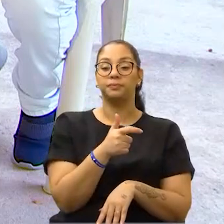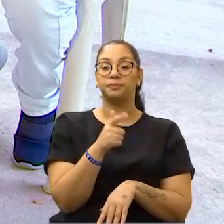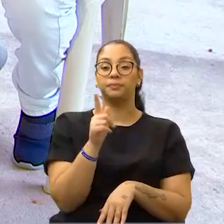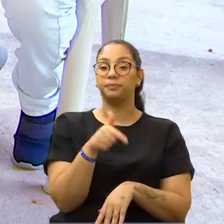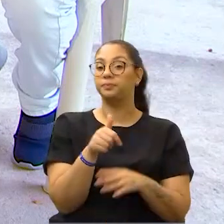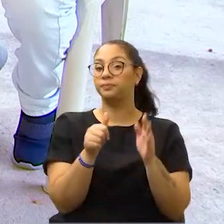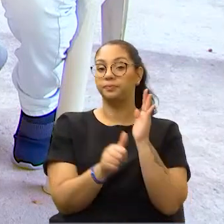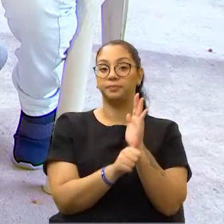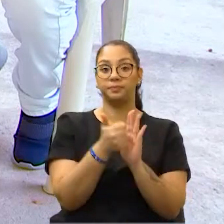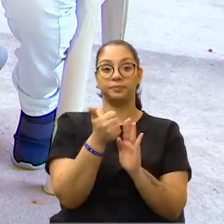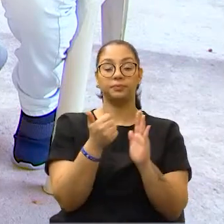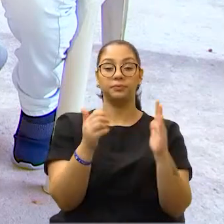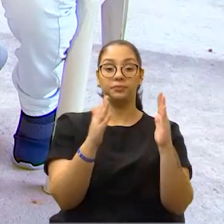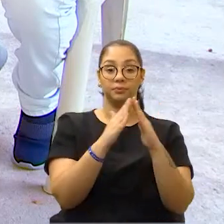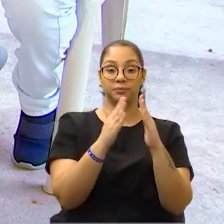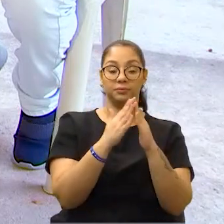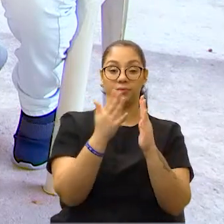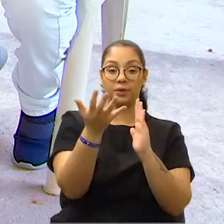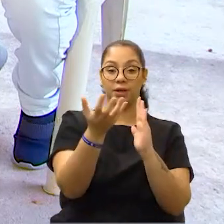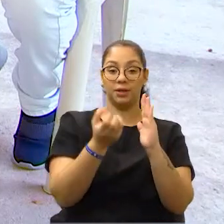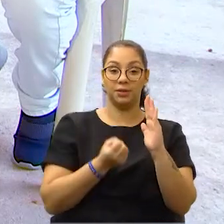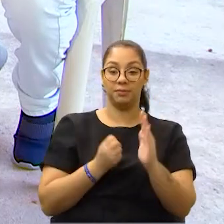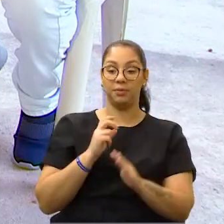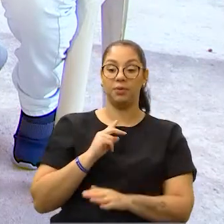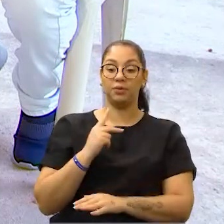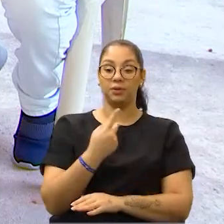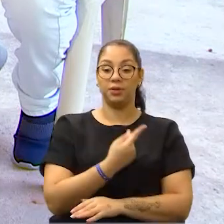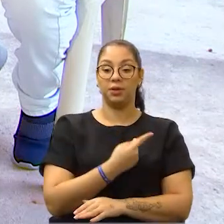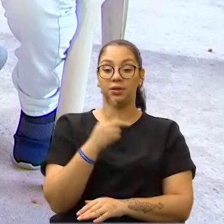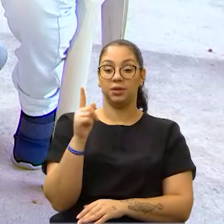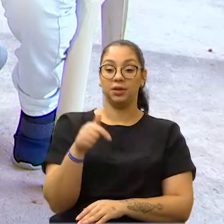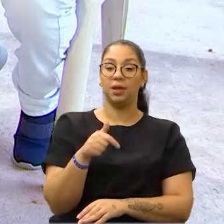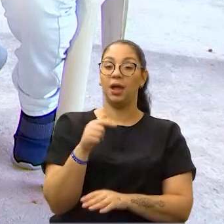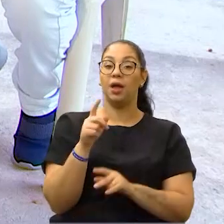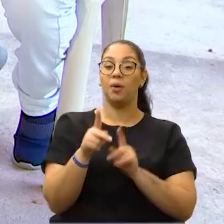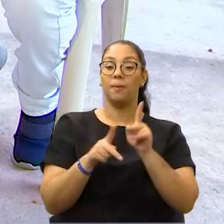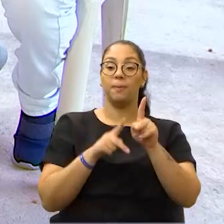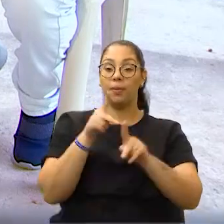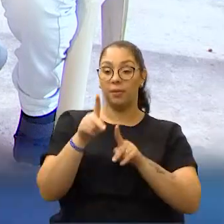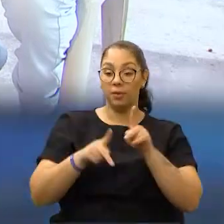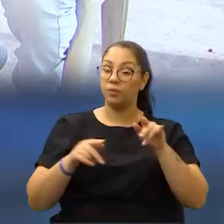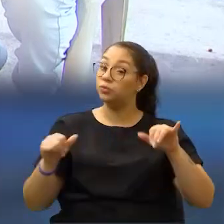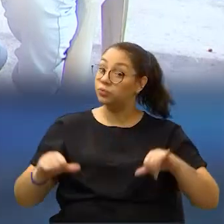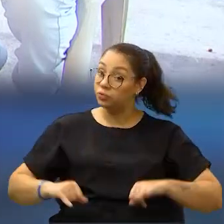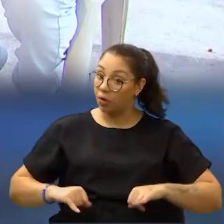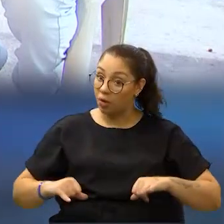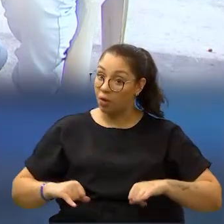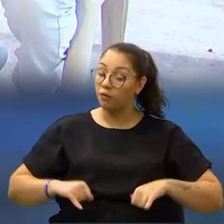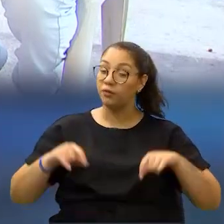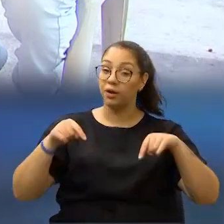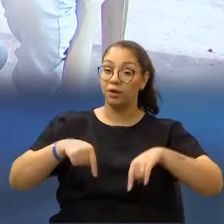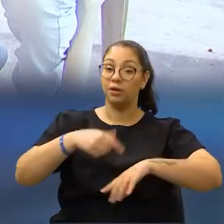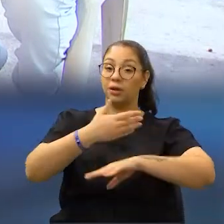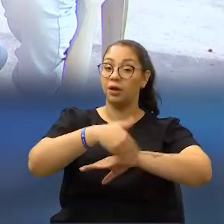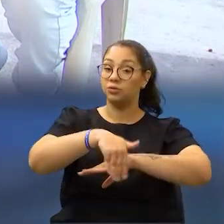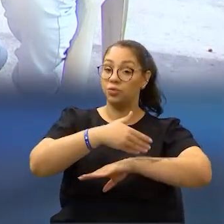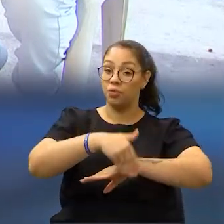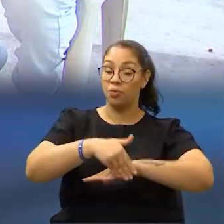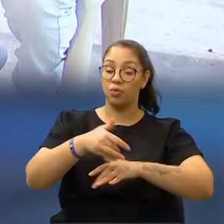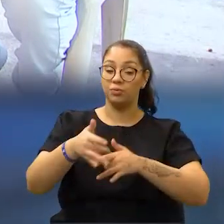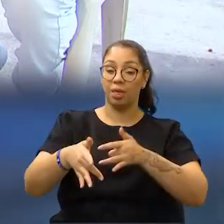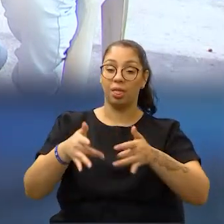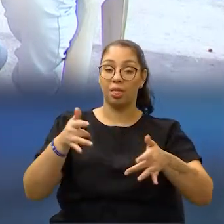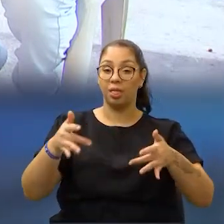interessante a questão de ser a primeira casa a receber pessoas trans, né, que é um público que sofre bastante